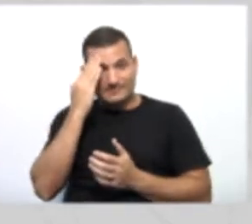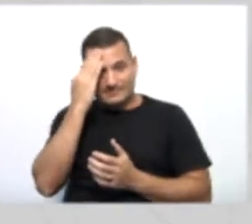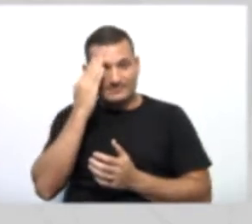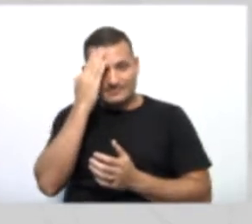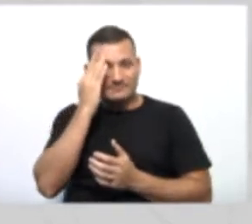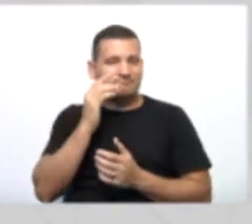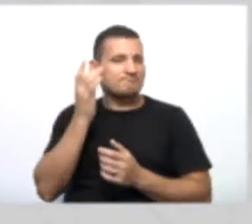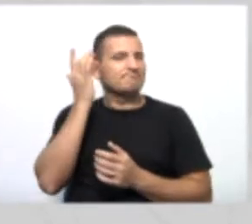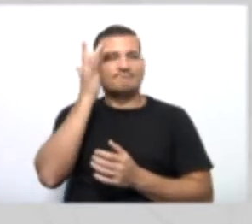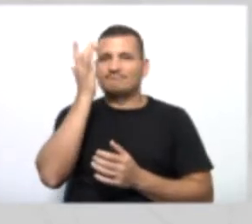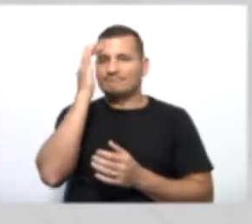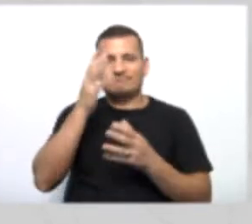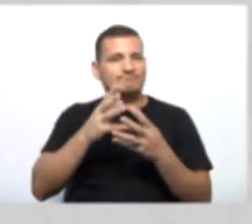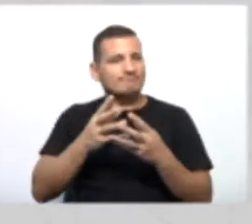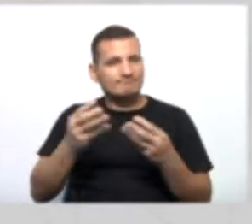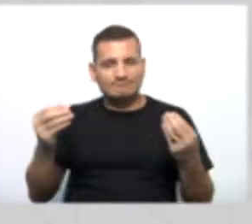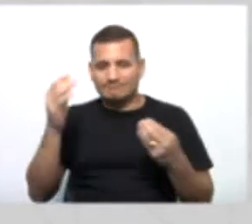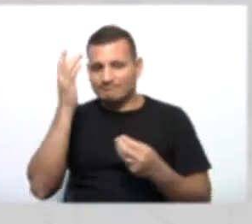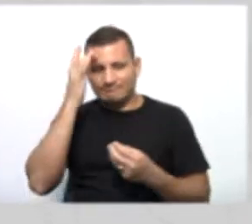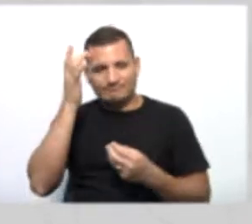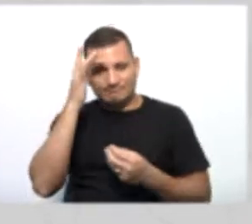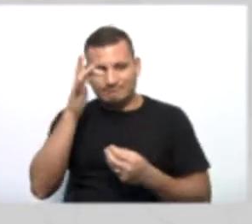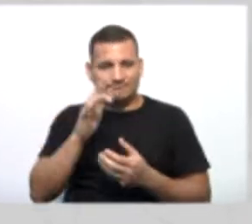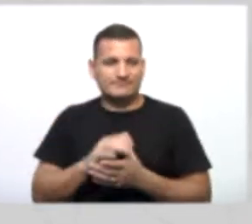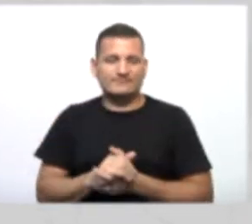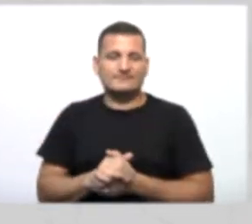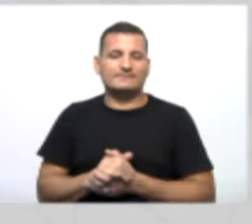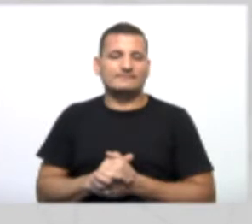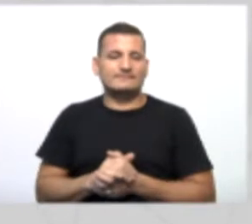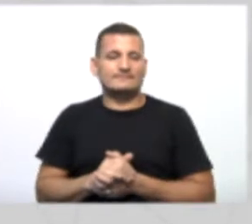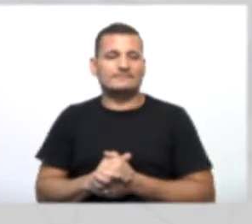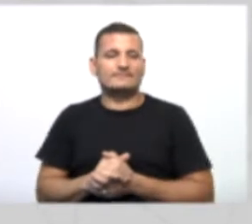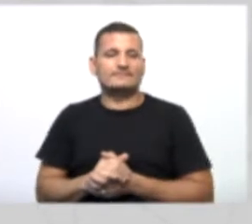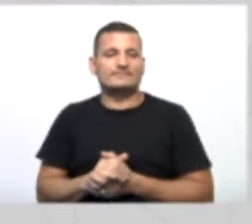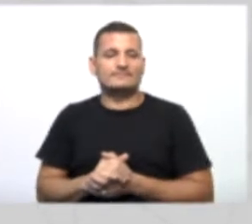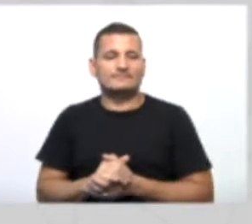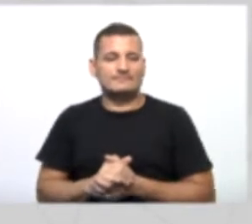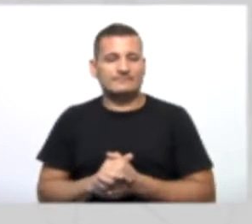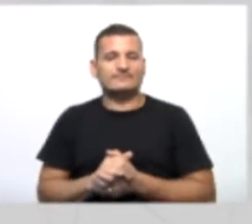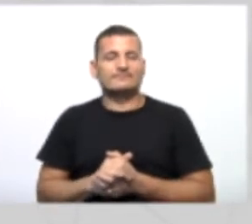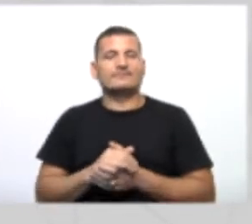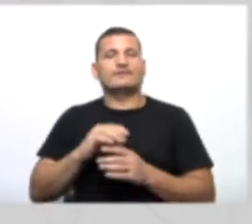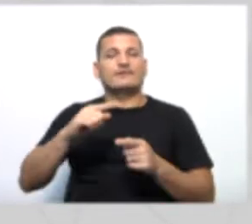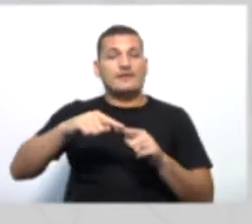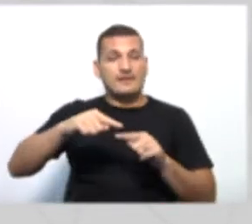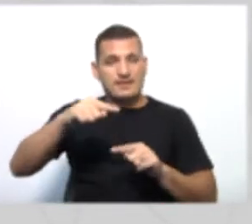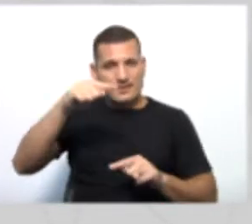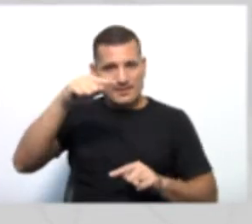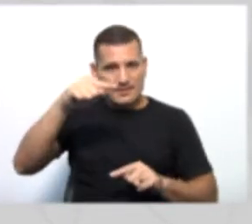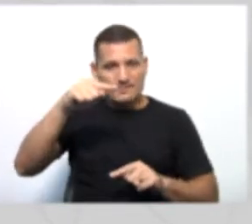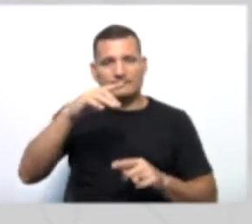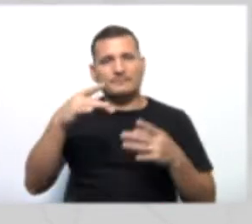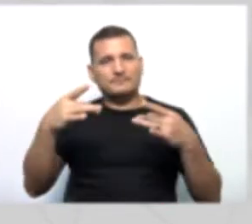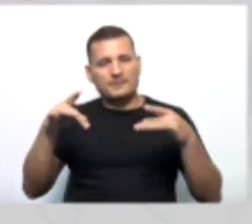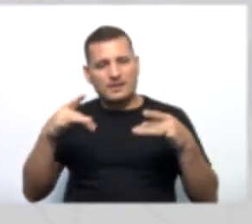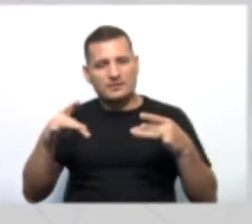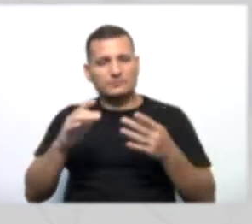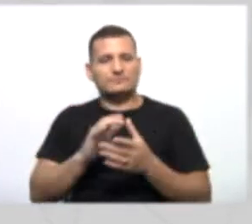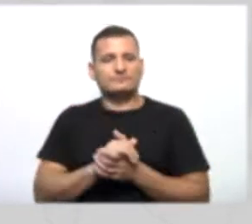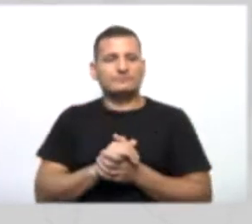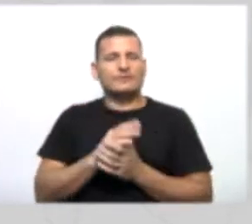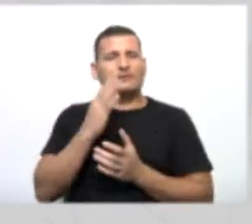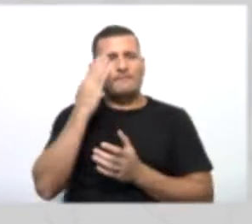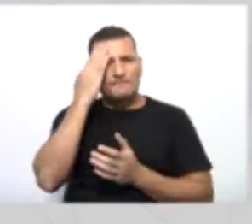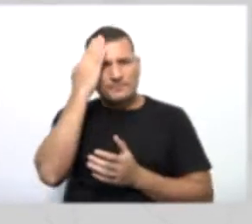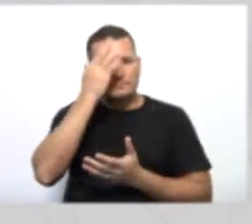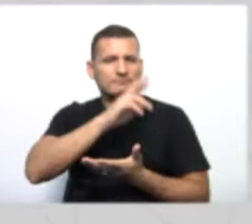aula, indeterminado também, a gente não sabe quando acaba esses pneus. Garrafas de plástico, PET, tempo indeterminado, borracha em